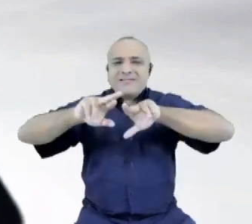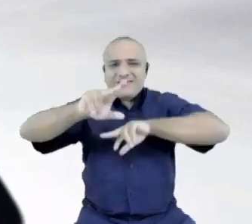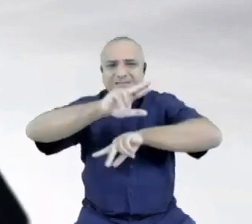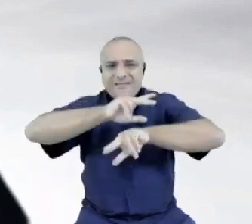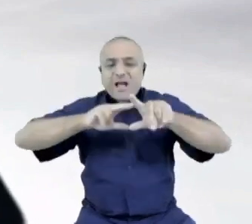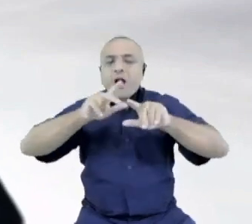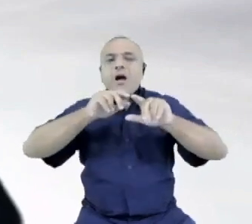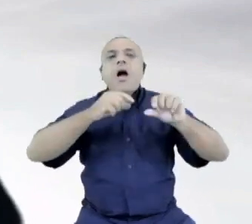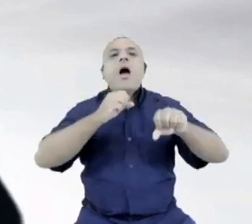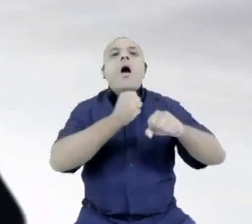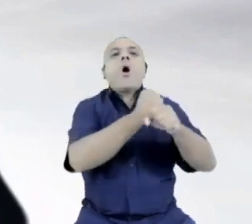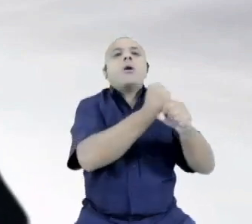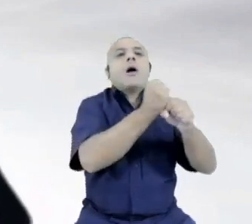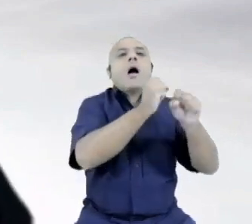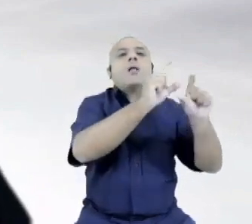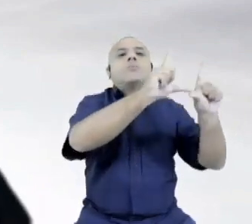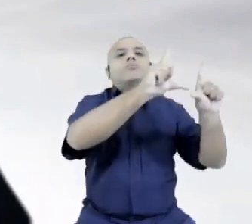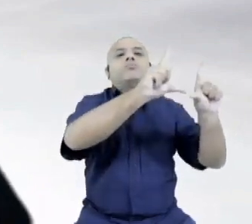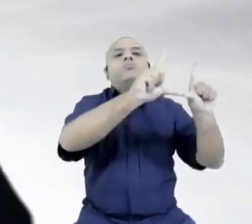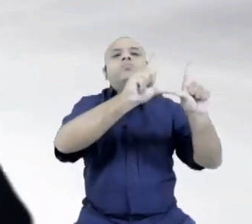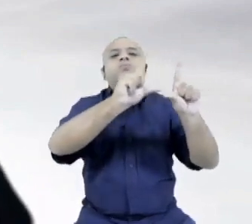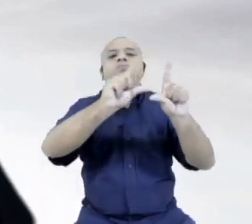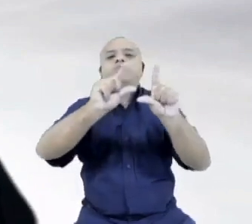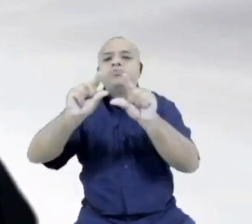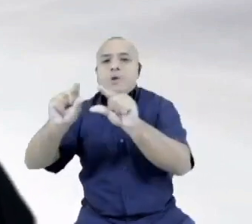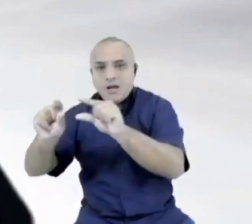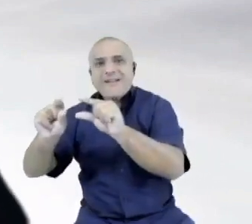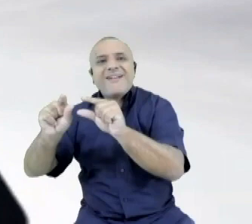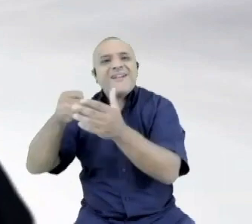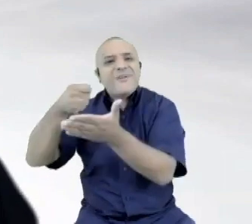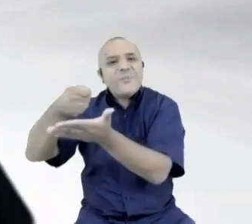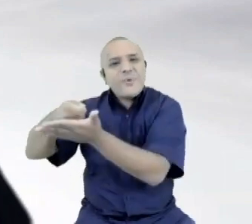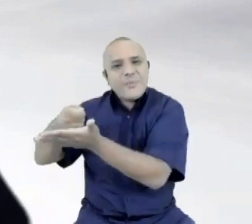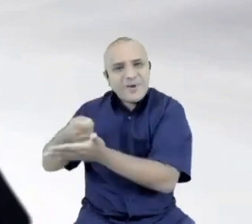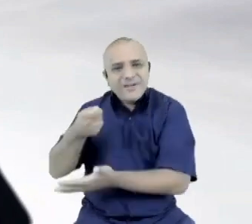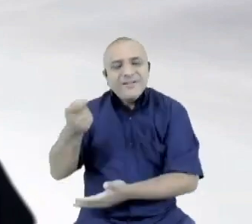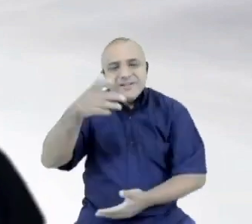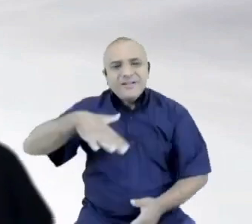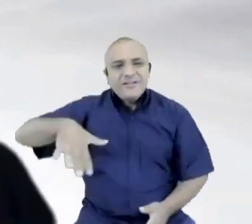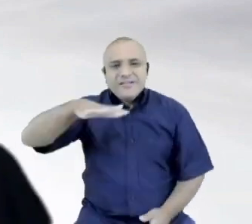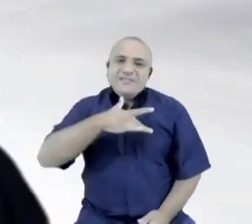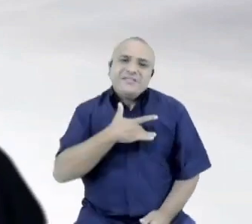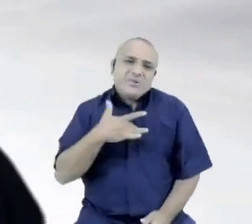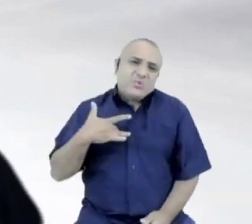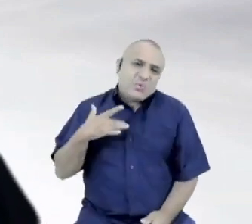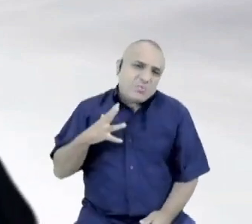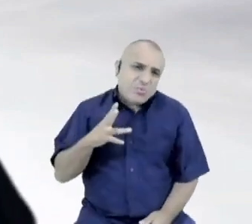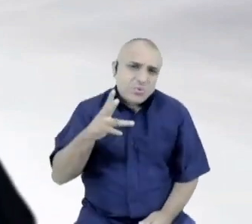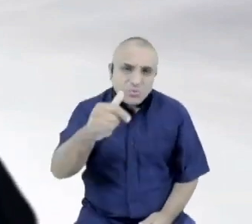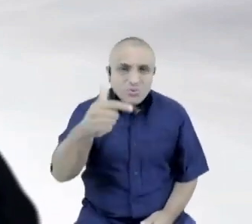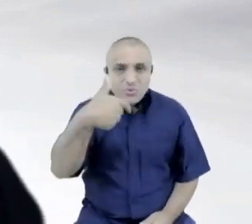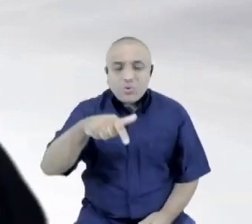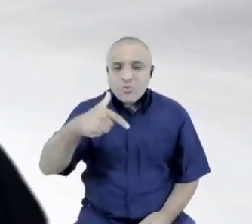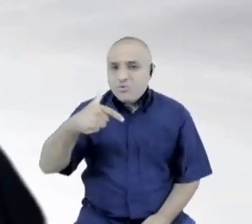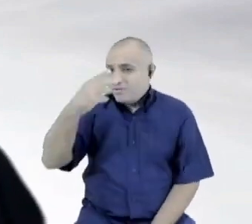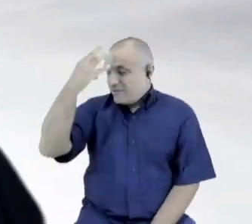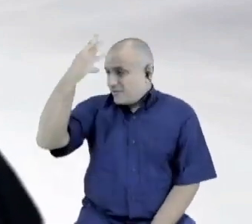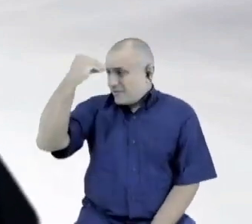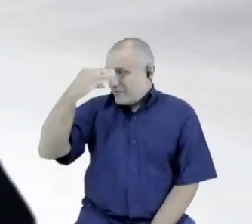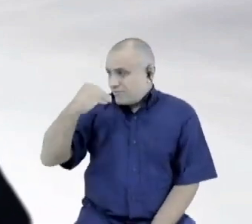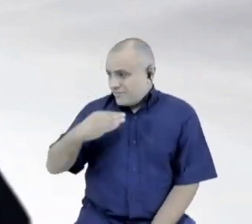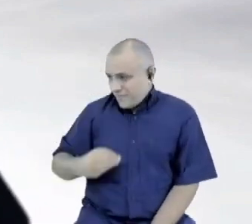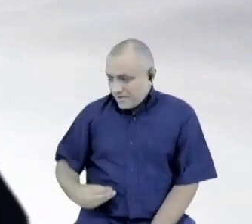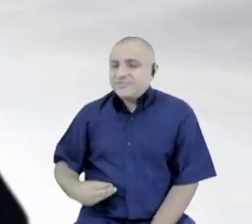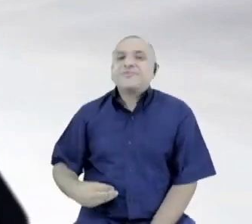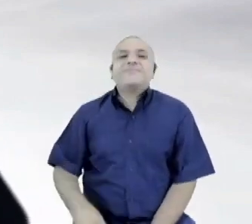anos, foi reduzindo o custo para a fonte pagadora e para o sistema de saúde como um todo dos exames de imagem. E é também